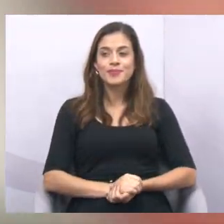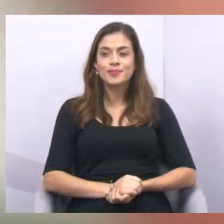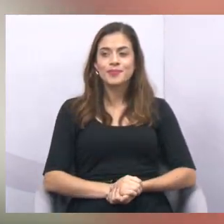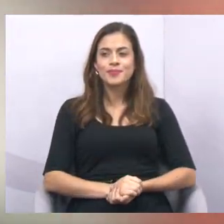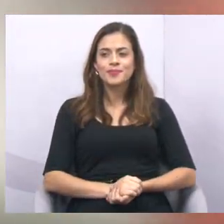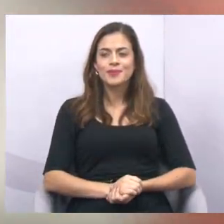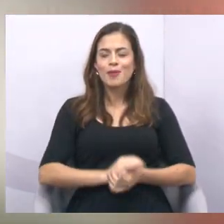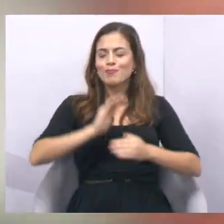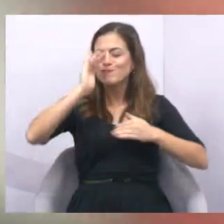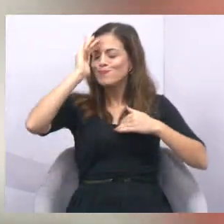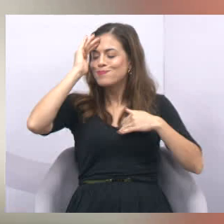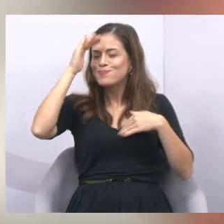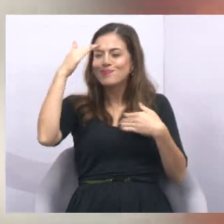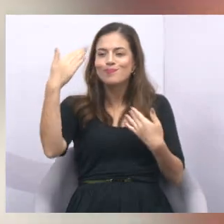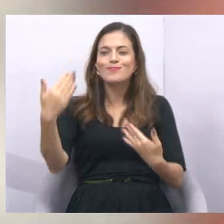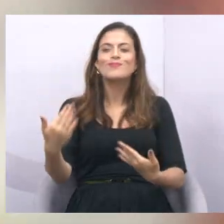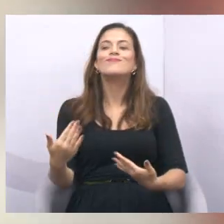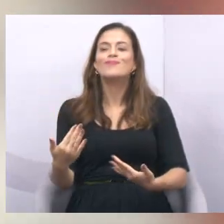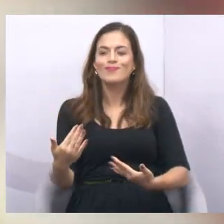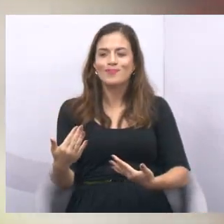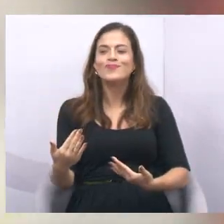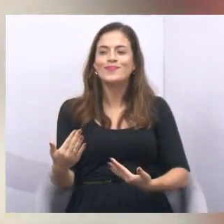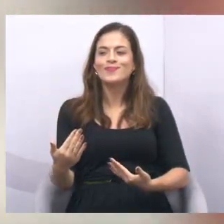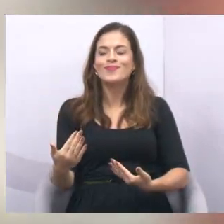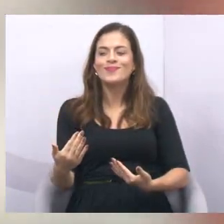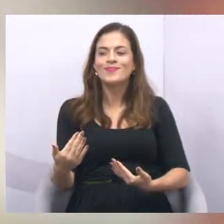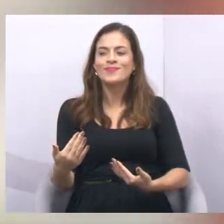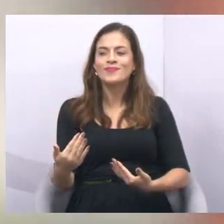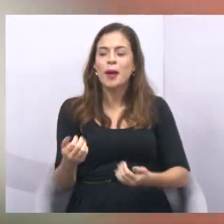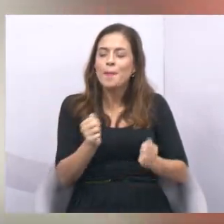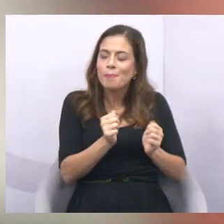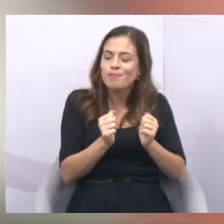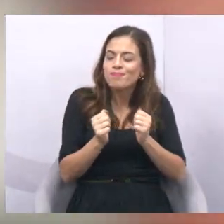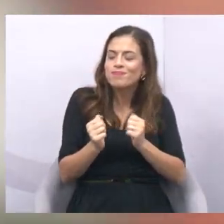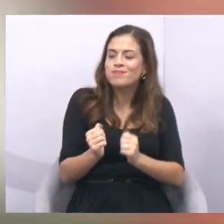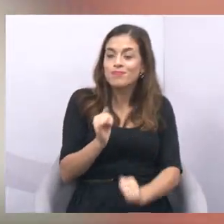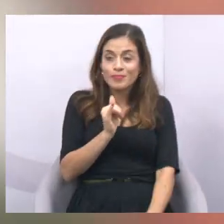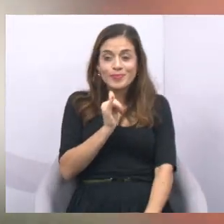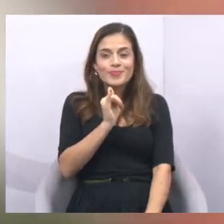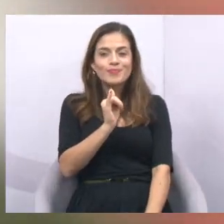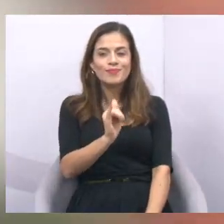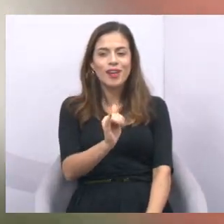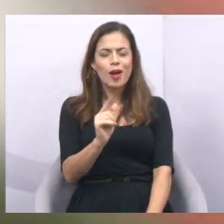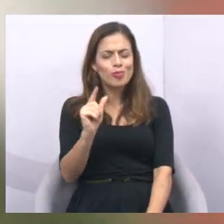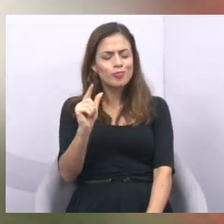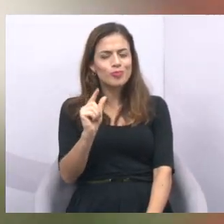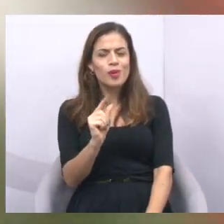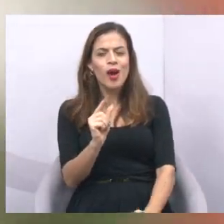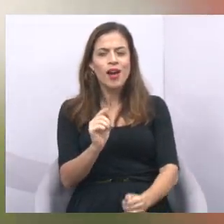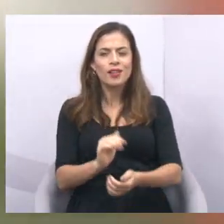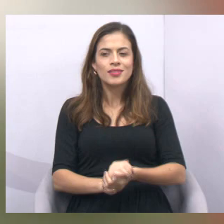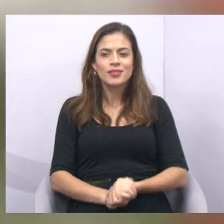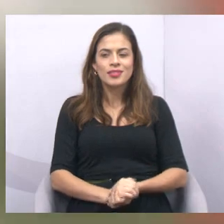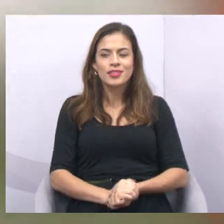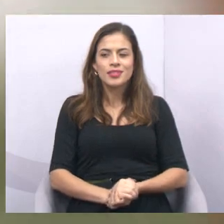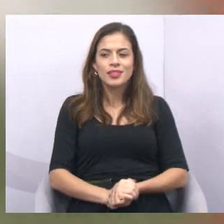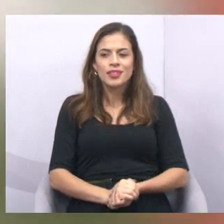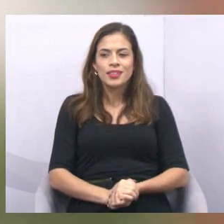Mais do que uma honra, um privilégio em poder deixar uma mensagem a